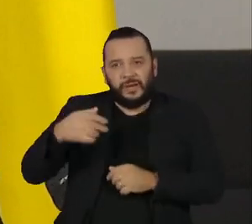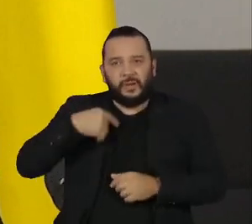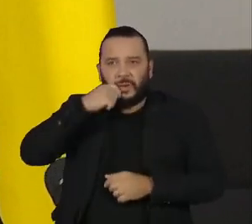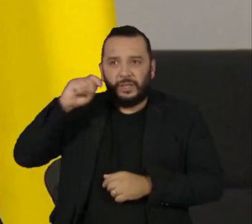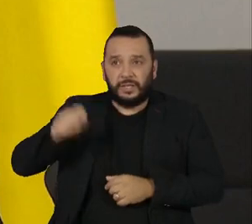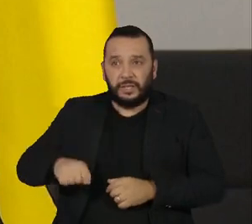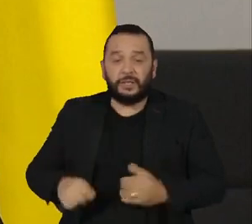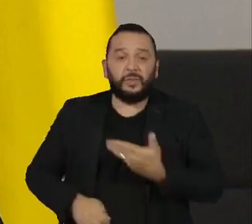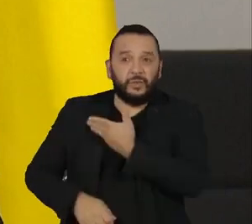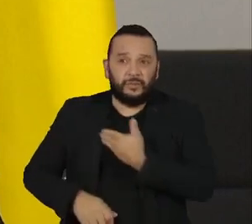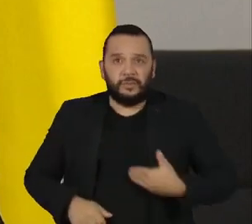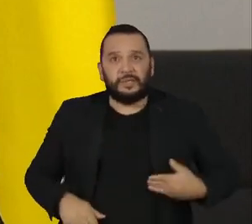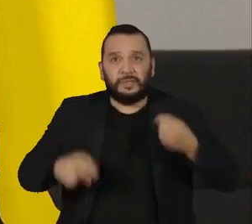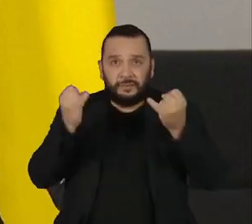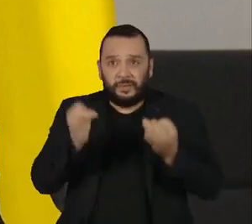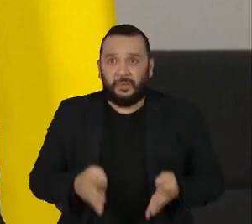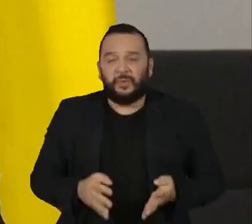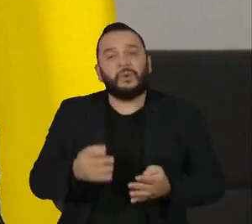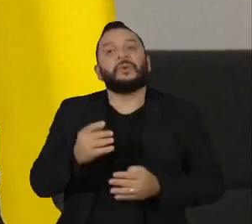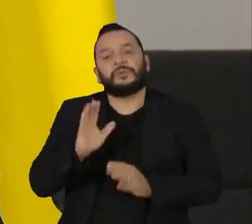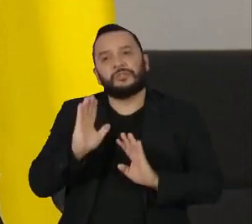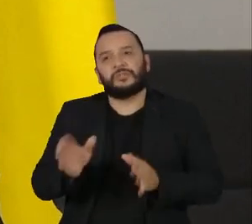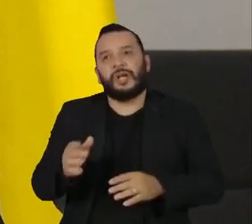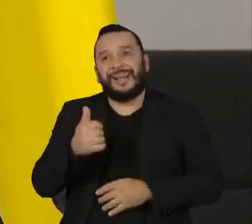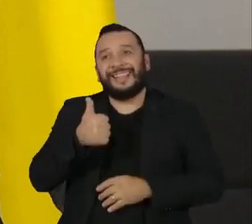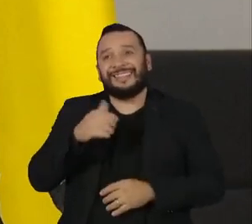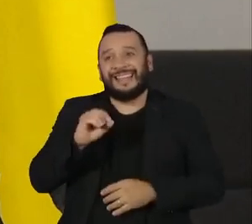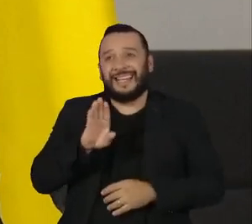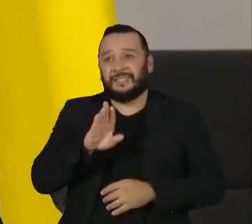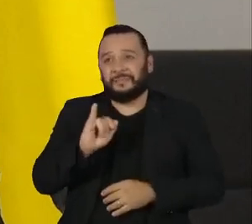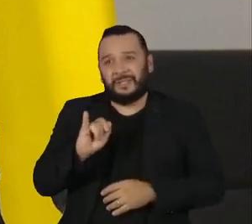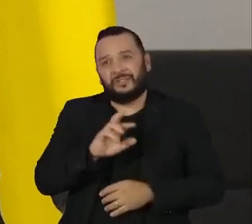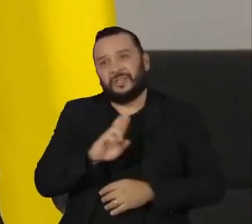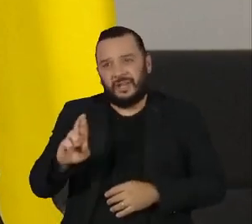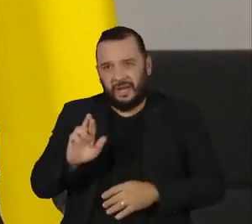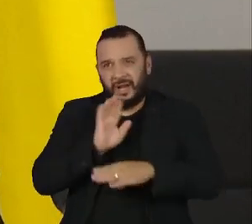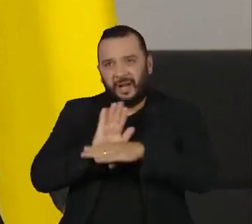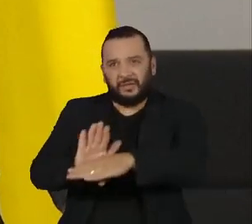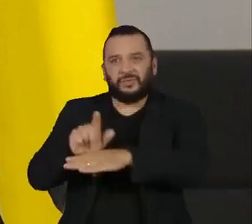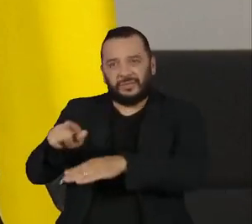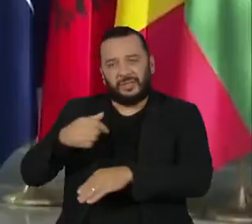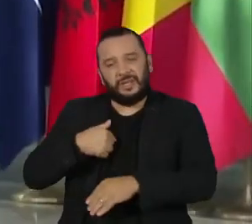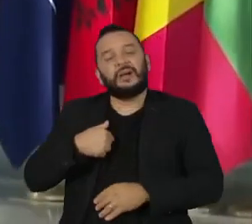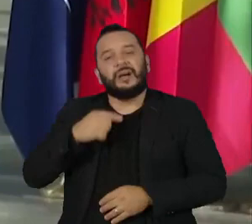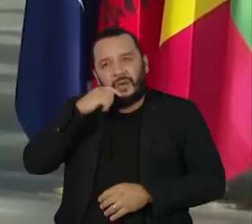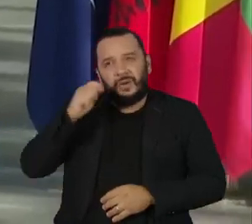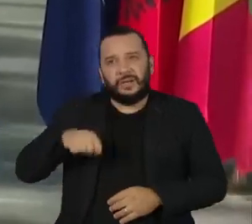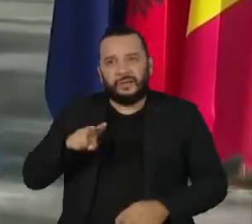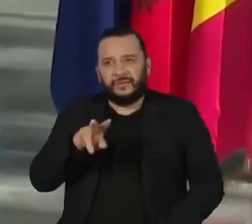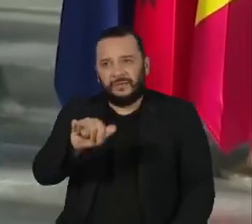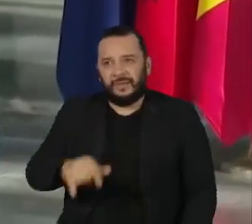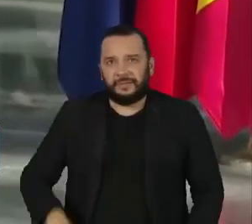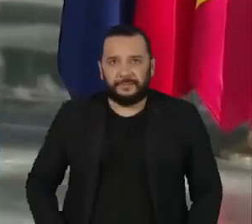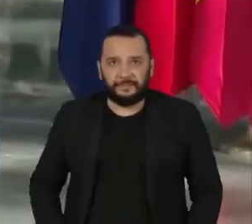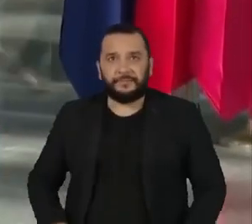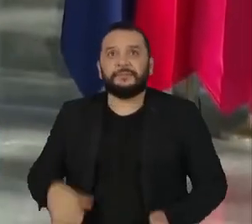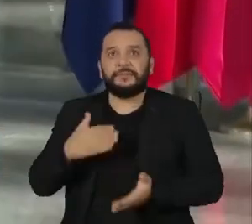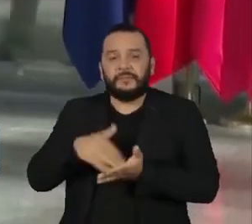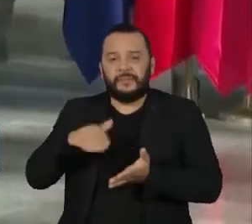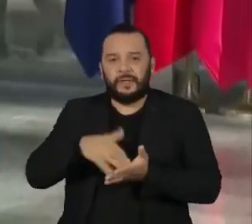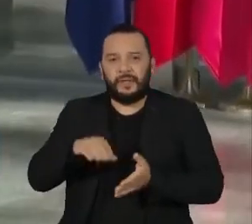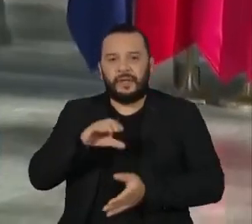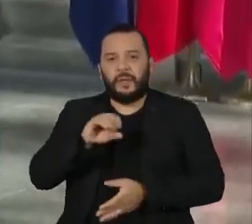país anunciou um pacote de assistência de cerca de 10 bilhões de reais. O secretário-geral da